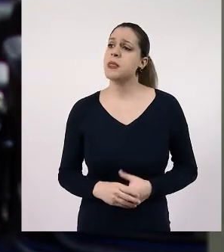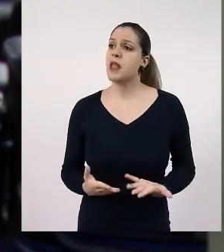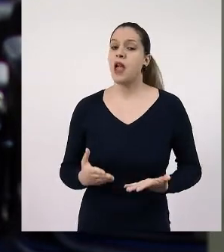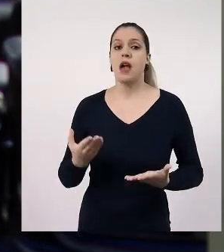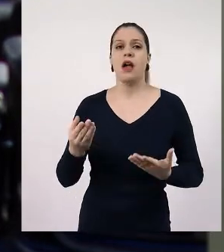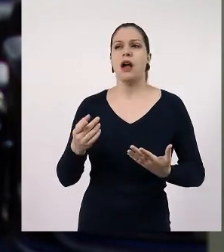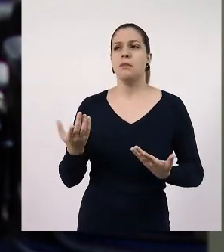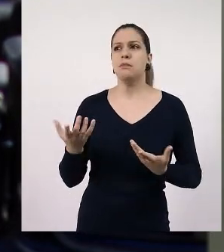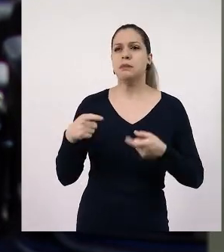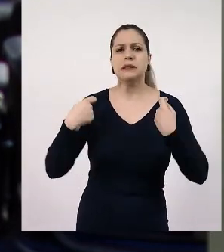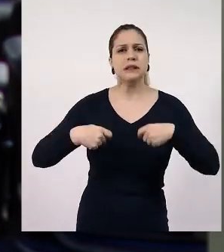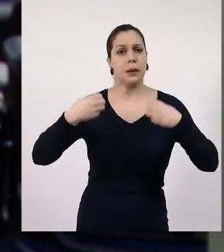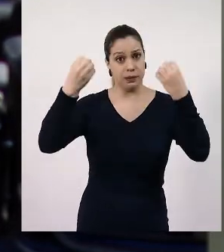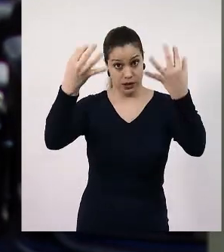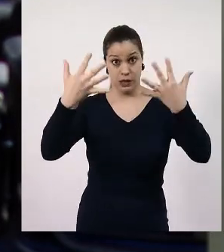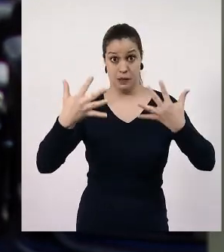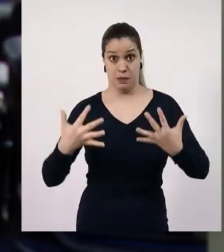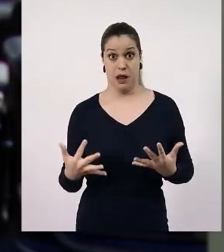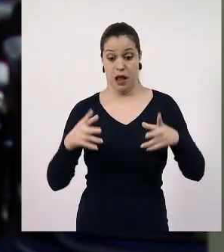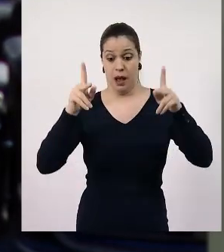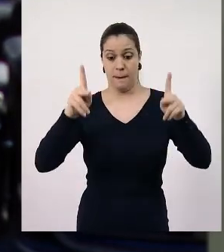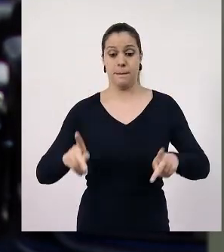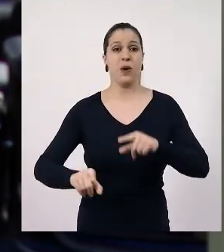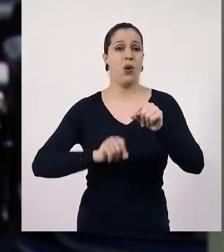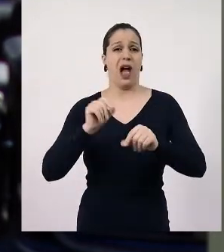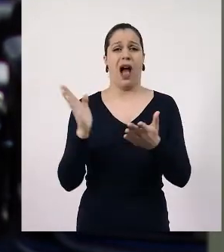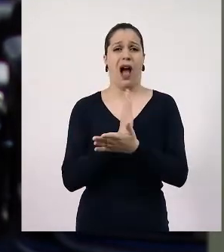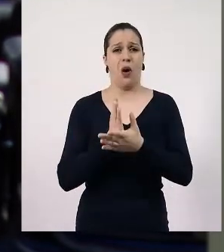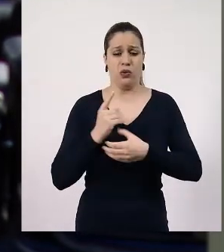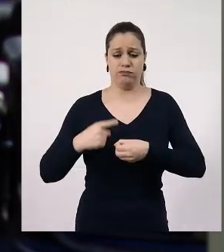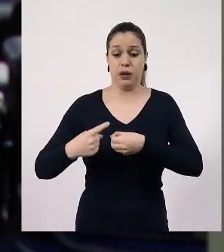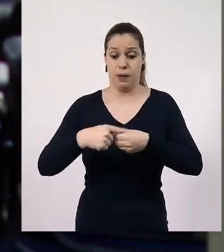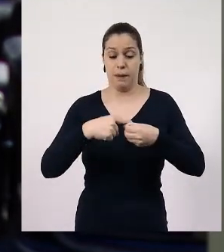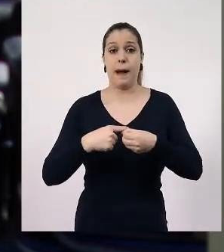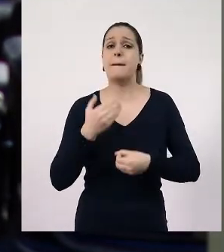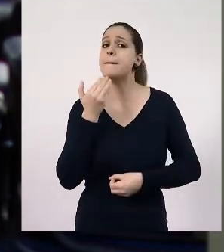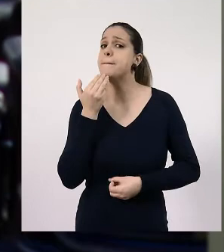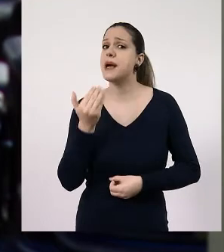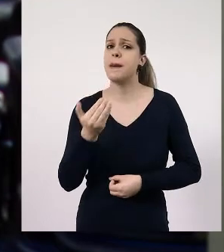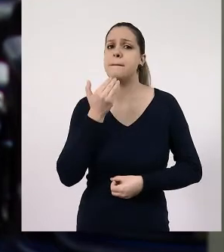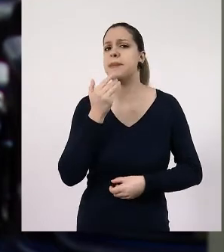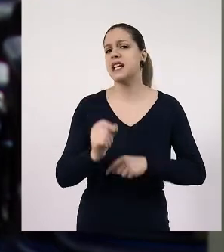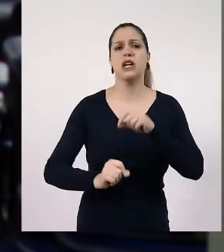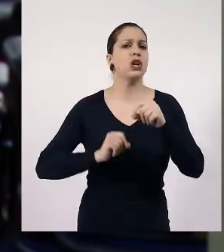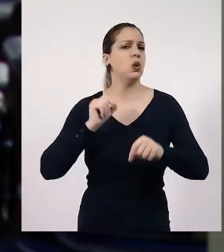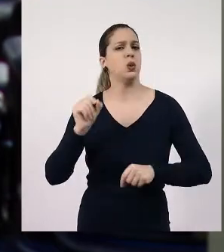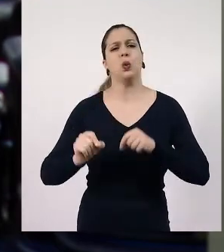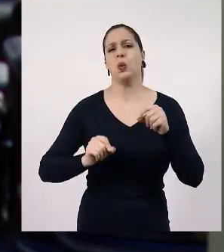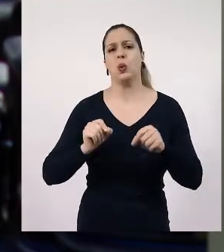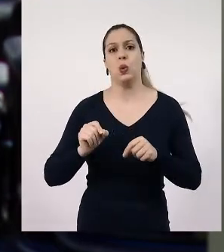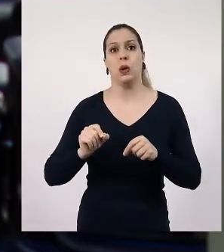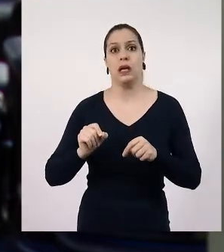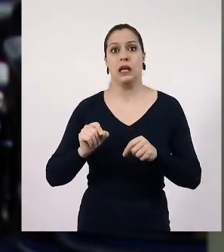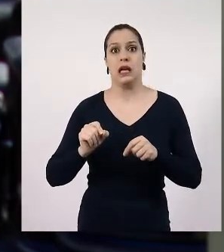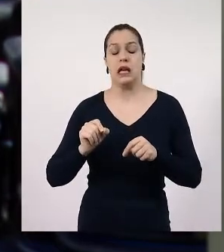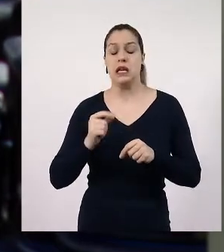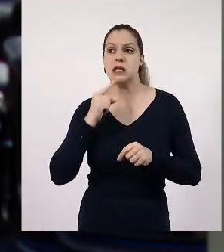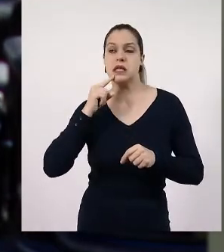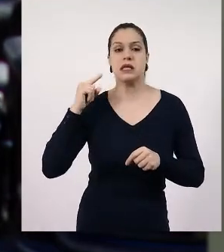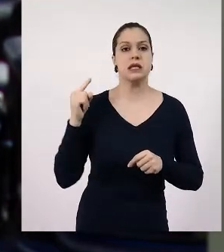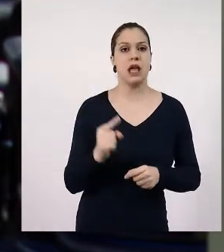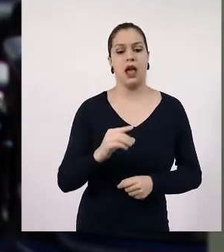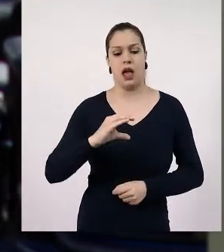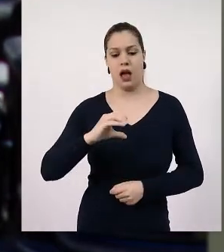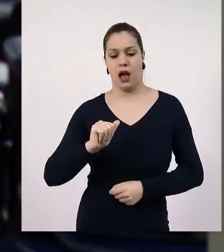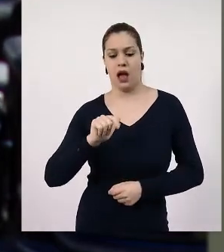para a população, porque muitos municípios do interior estão pedindo, né, que decrete estado de calamidade